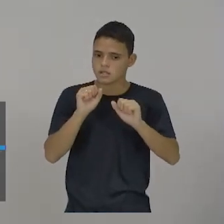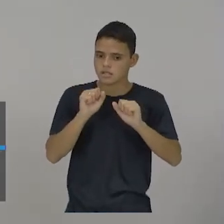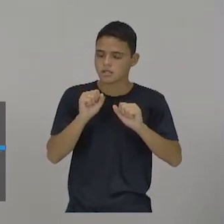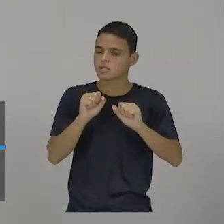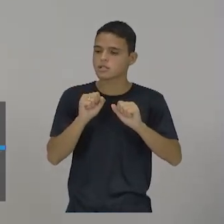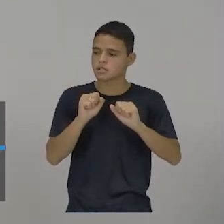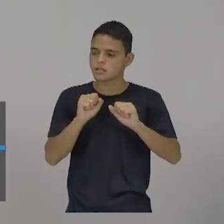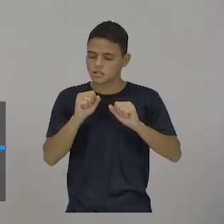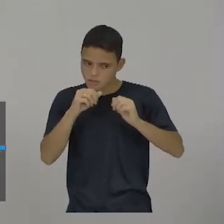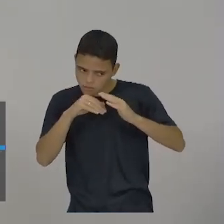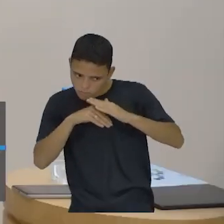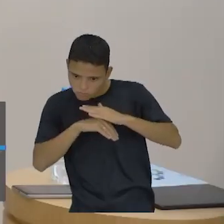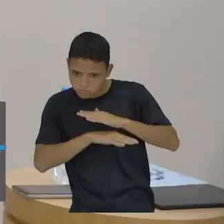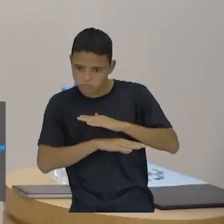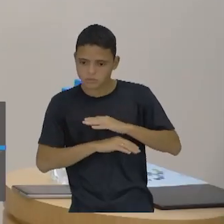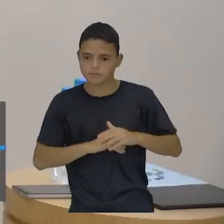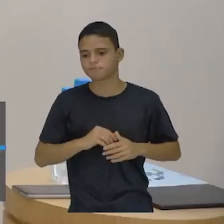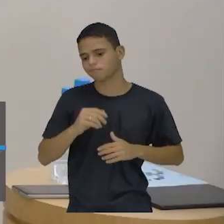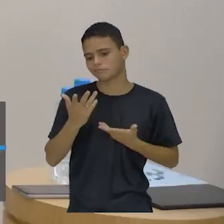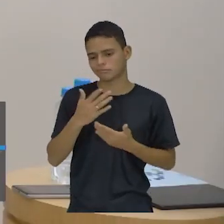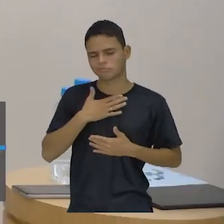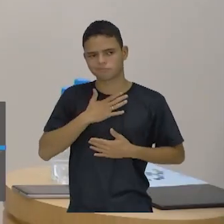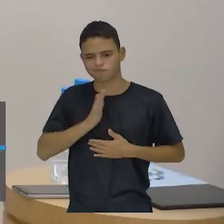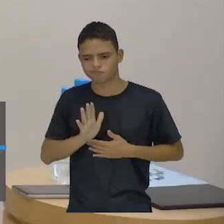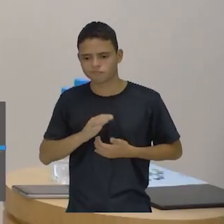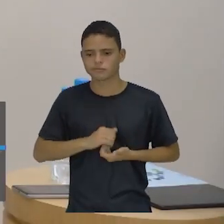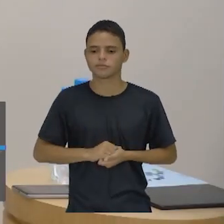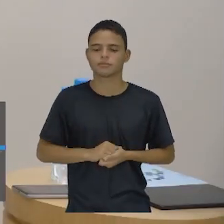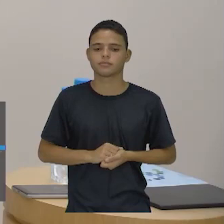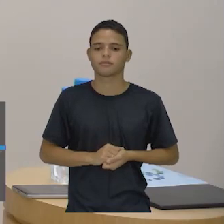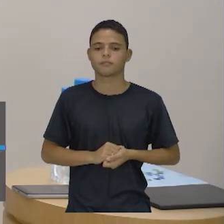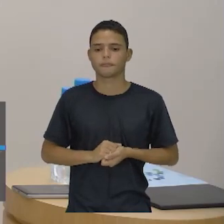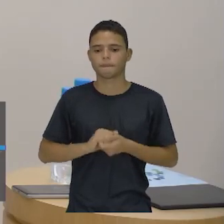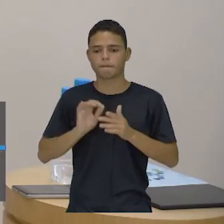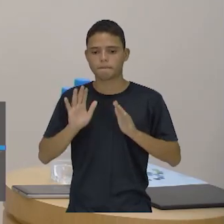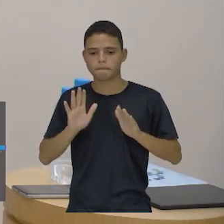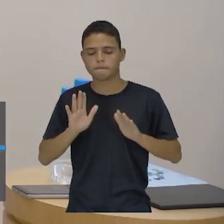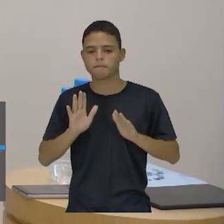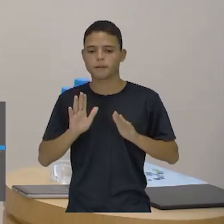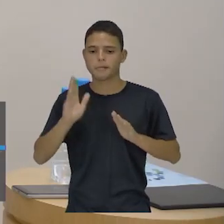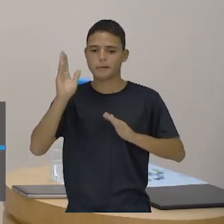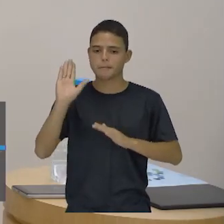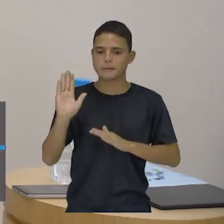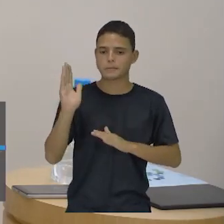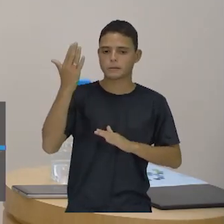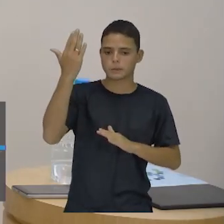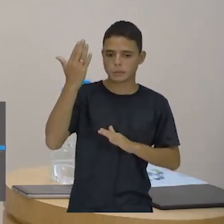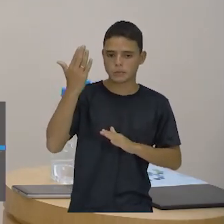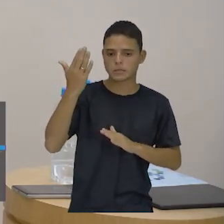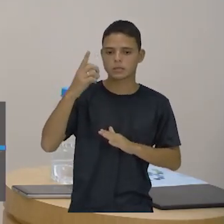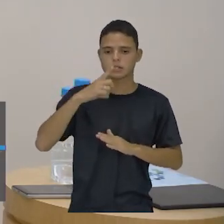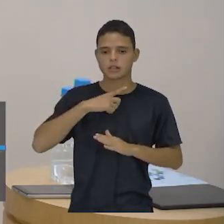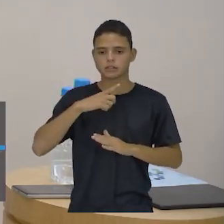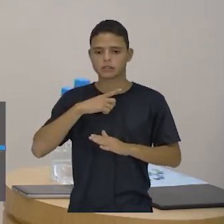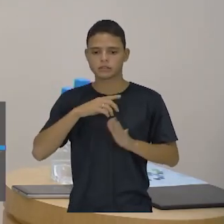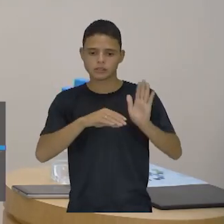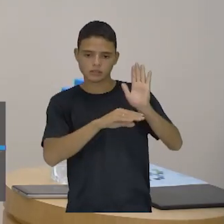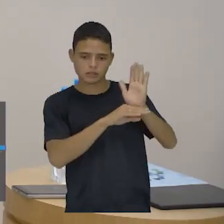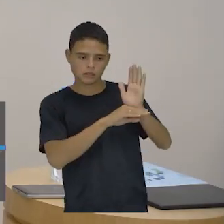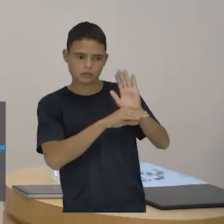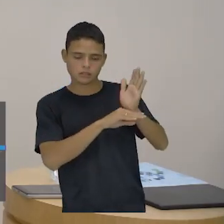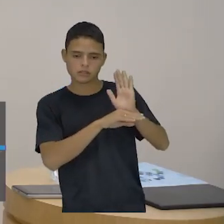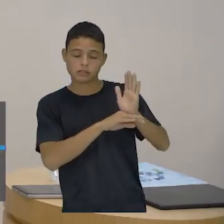Eu não gosto, né? Eu lembrei de um outro que é entretenimento, mas que é de excelente qualidade. É um filme de terror chamado A Bruxa de